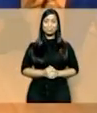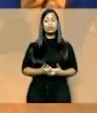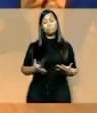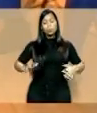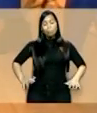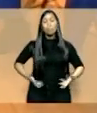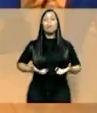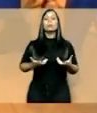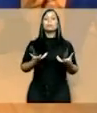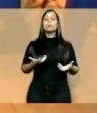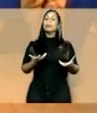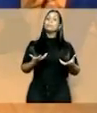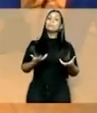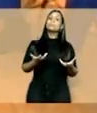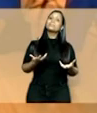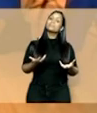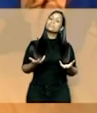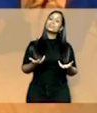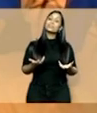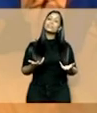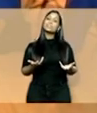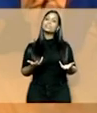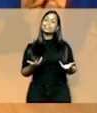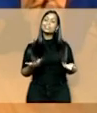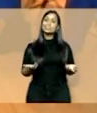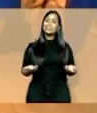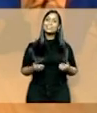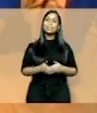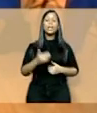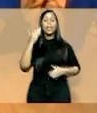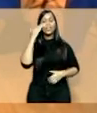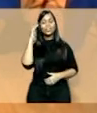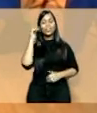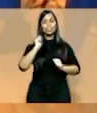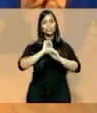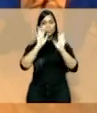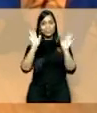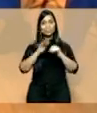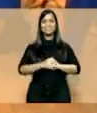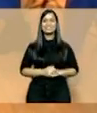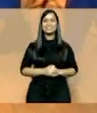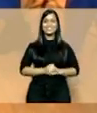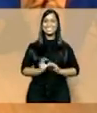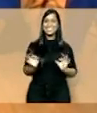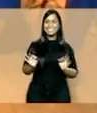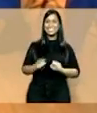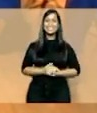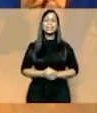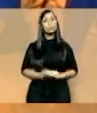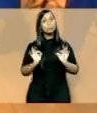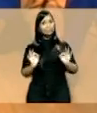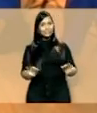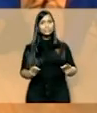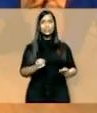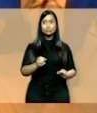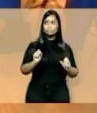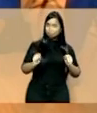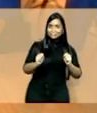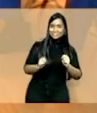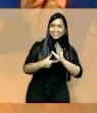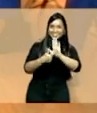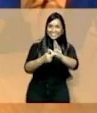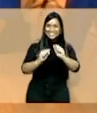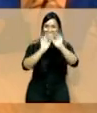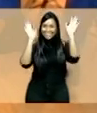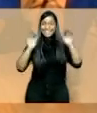esse ânimo de, vamos dizer, de entendimento. Essa é a palavra. Tá certo. Perfeito, acho que demos um recado, né, Matheus? É